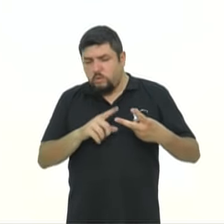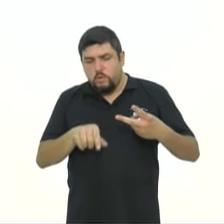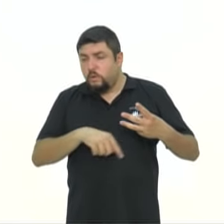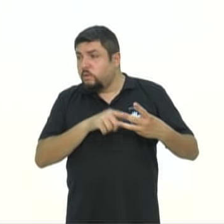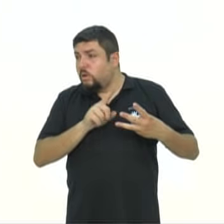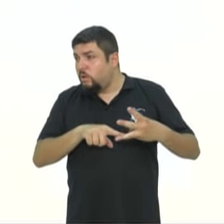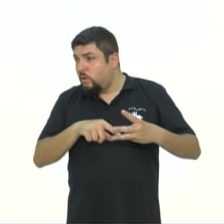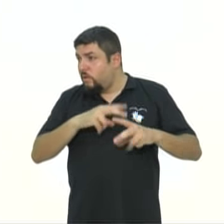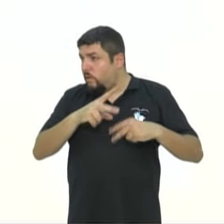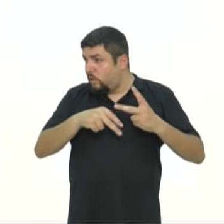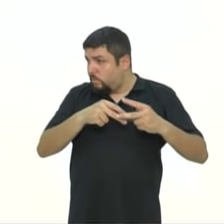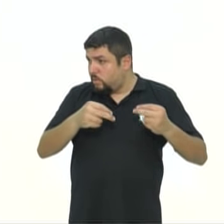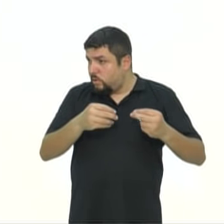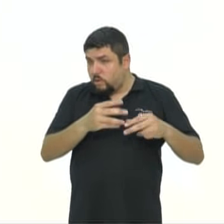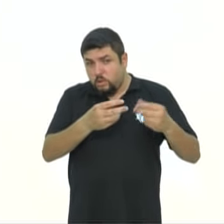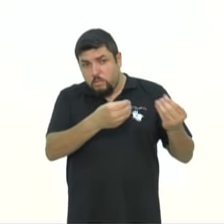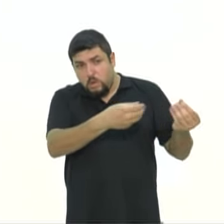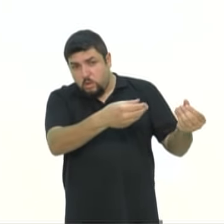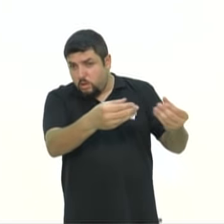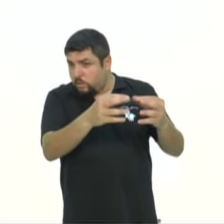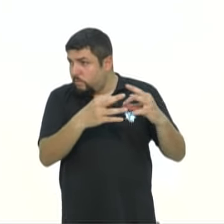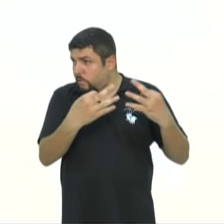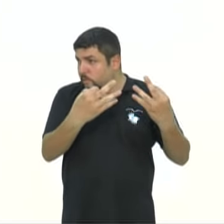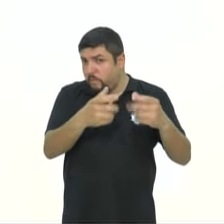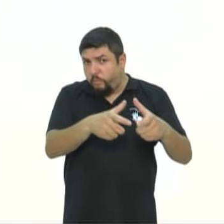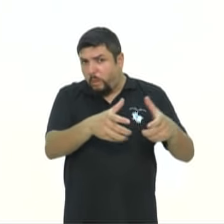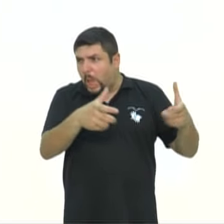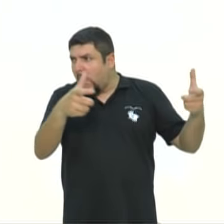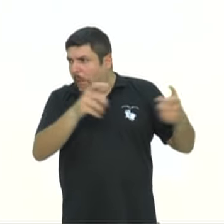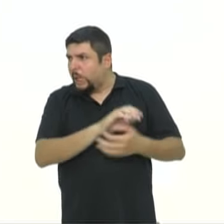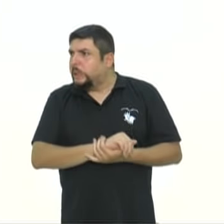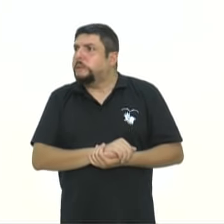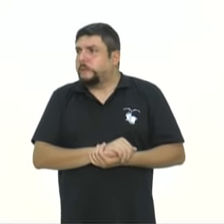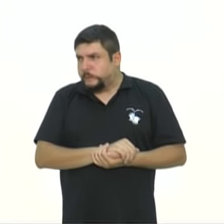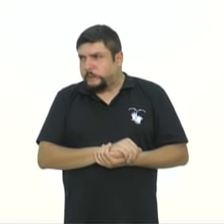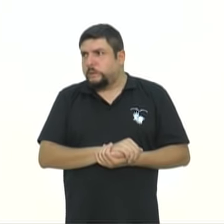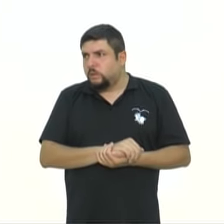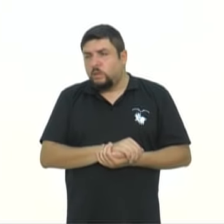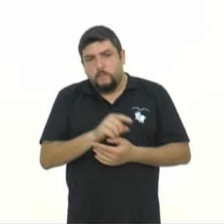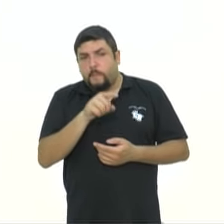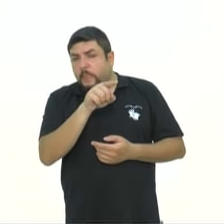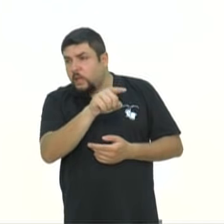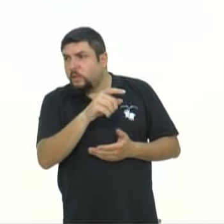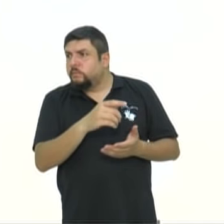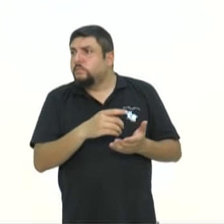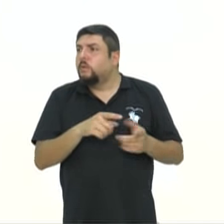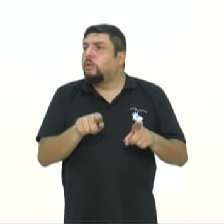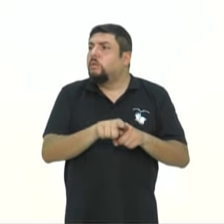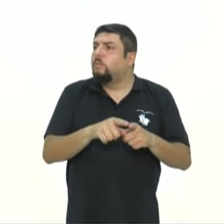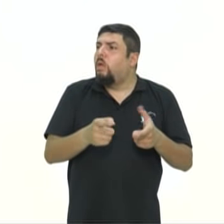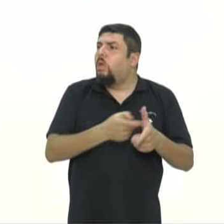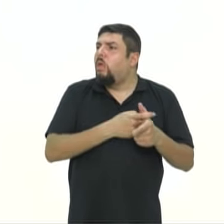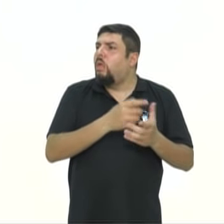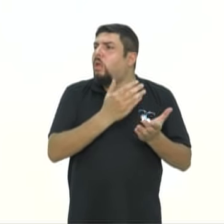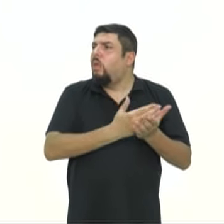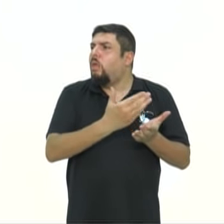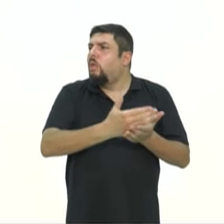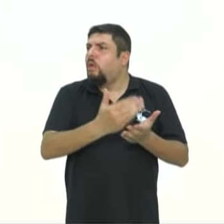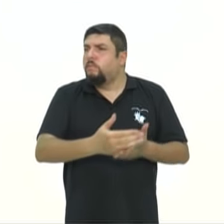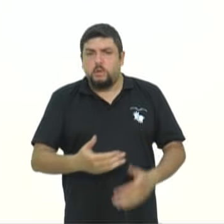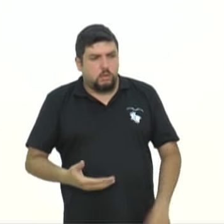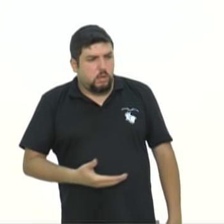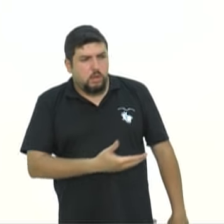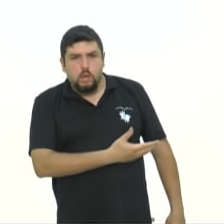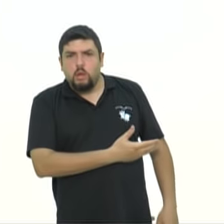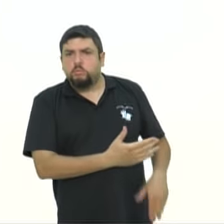Os presentes de Natal para a família, que não é pequena, levando em conta os parcelamentos. O novato só sai do vermelho